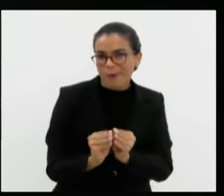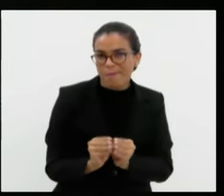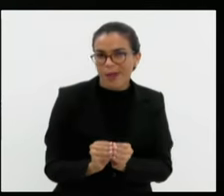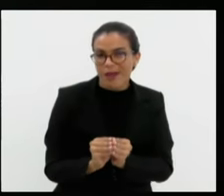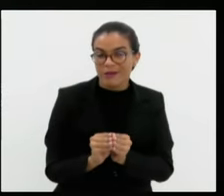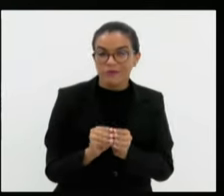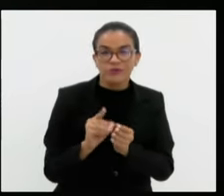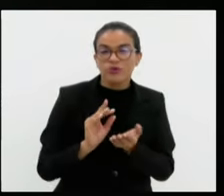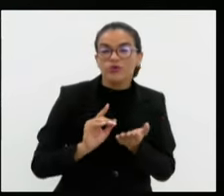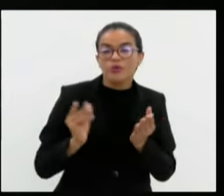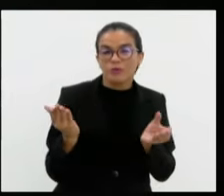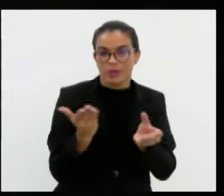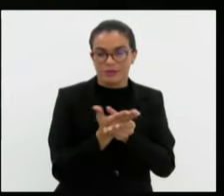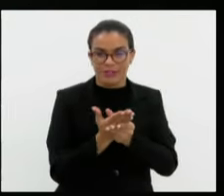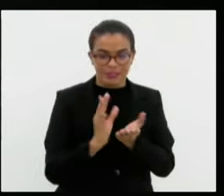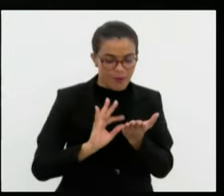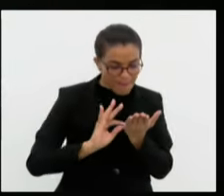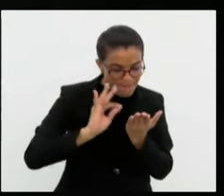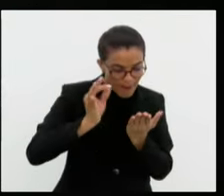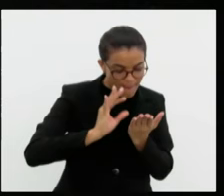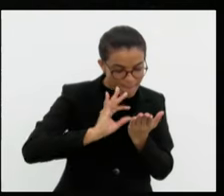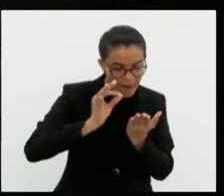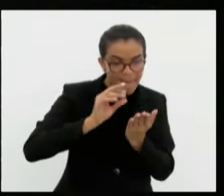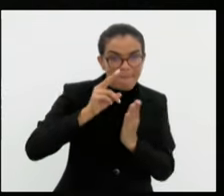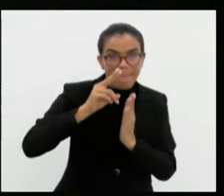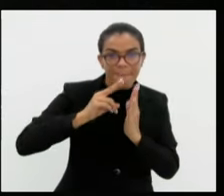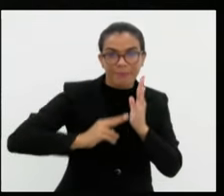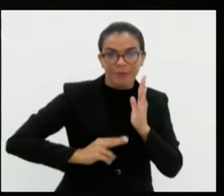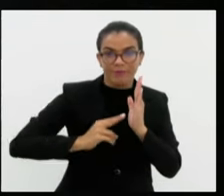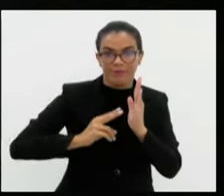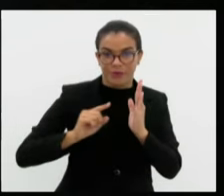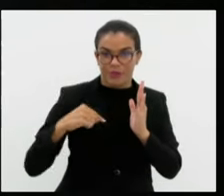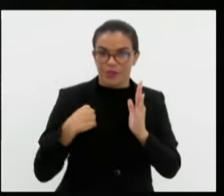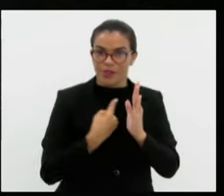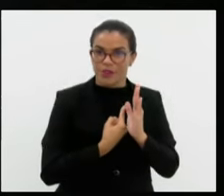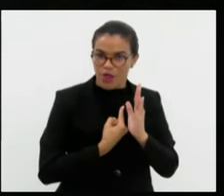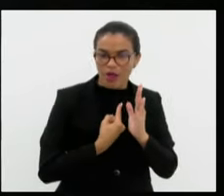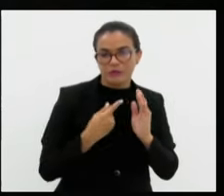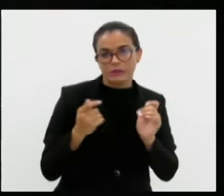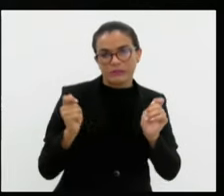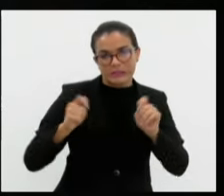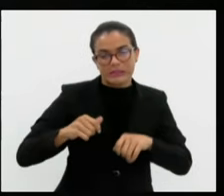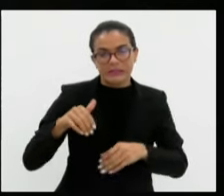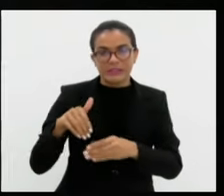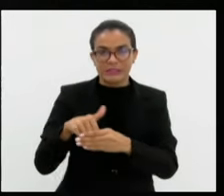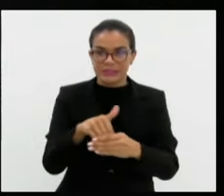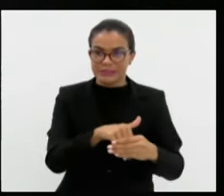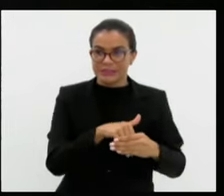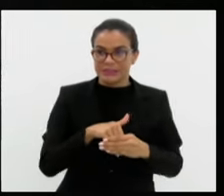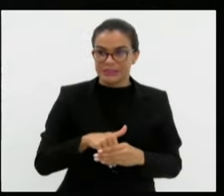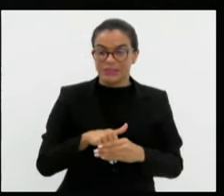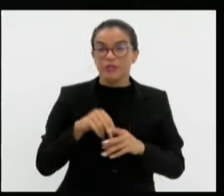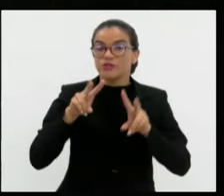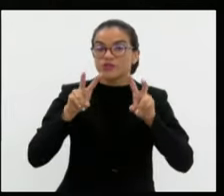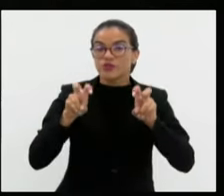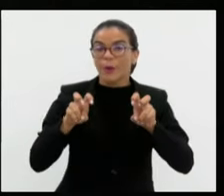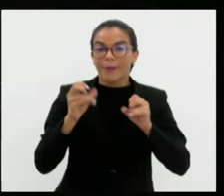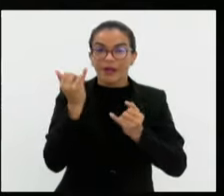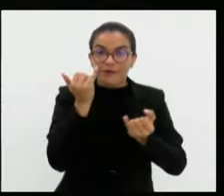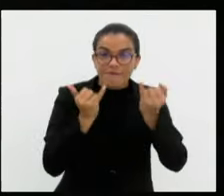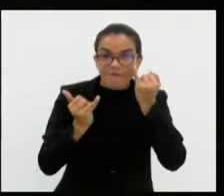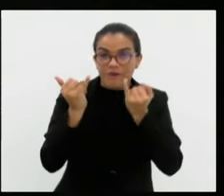inquérito. E nós vamos poder votar e fazer juízo de posse de